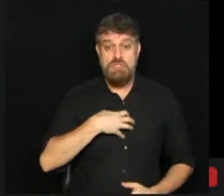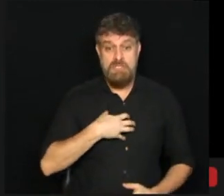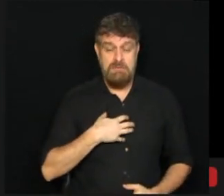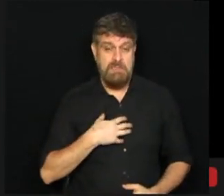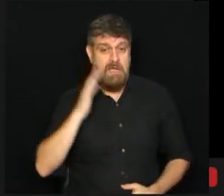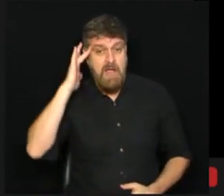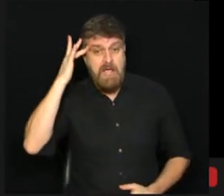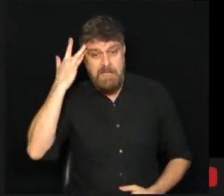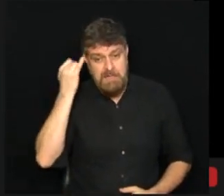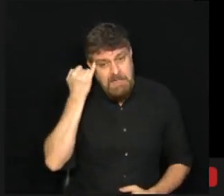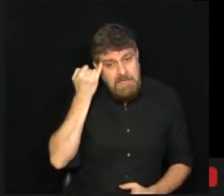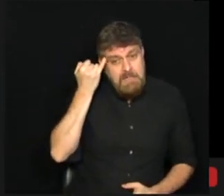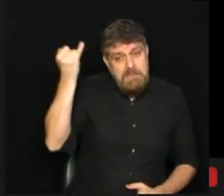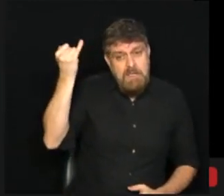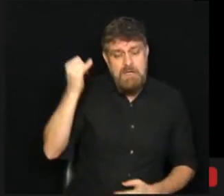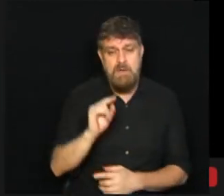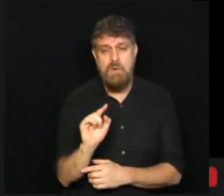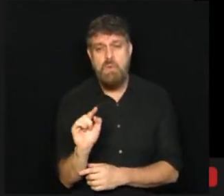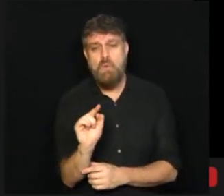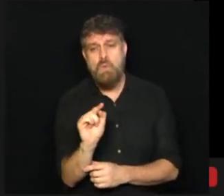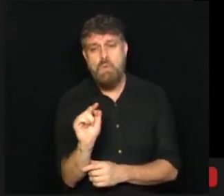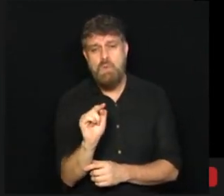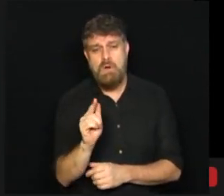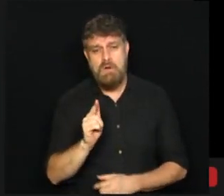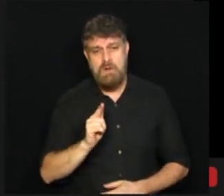a ideia do